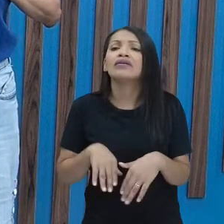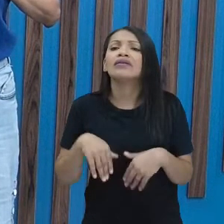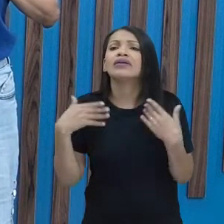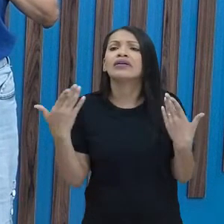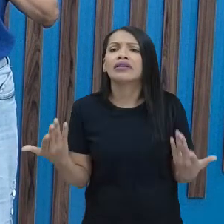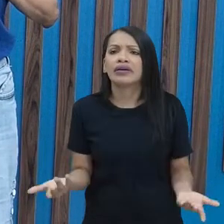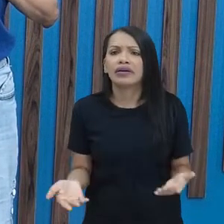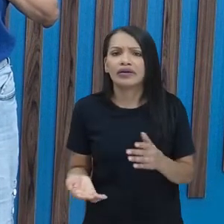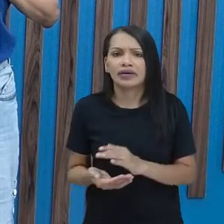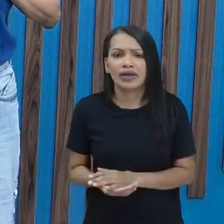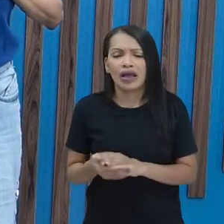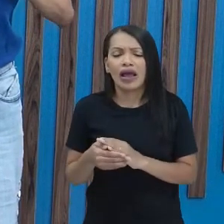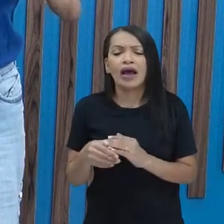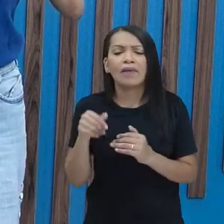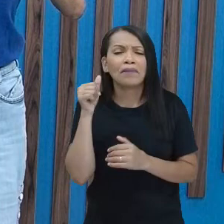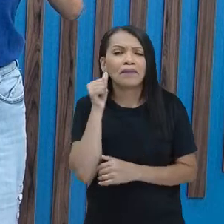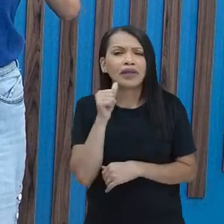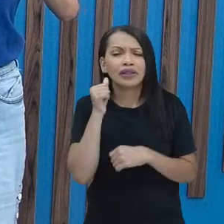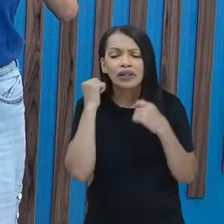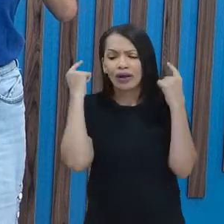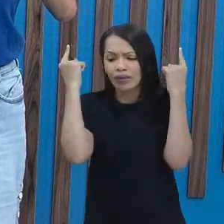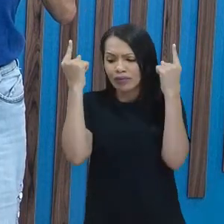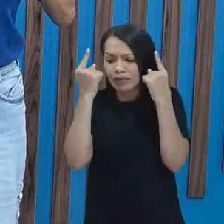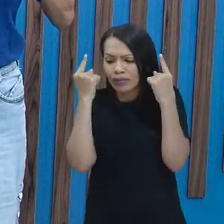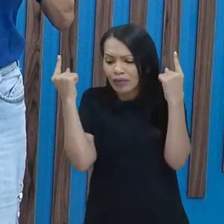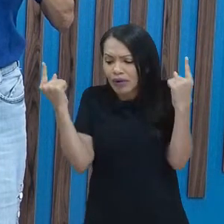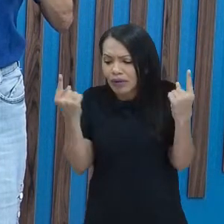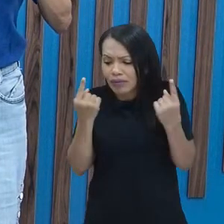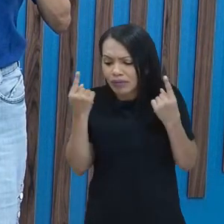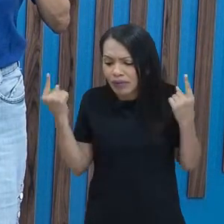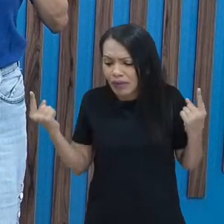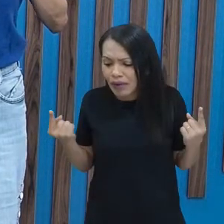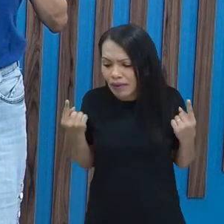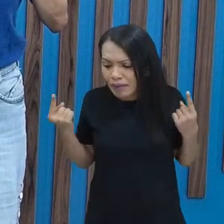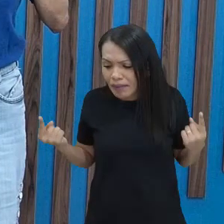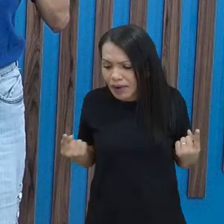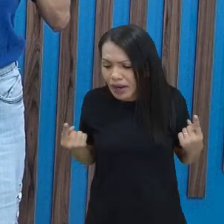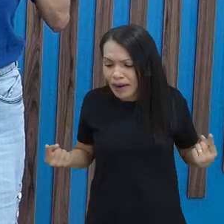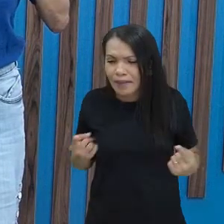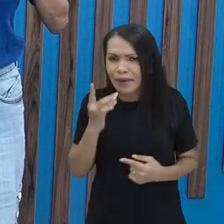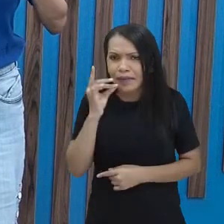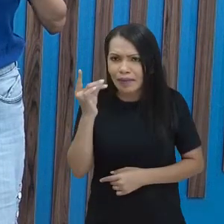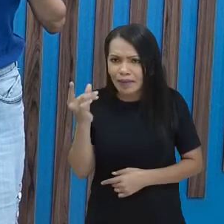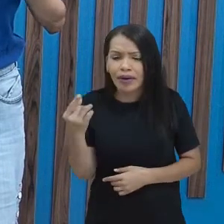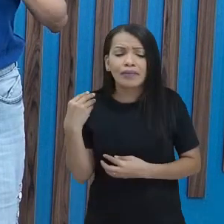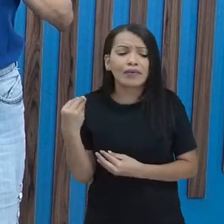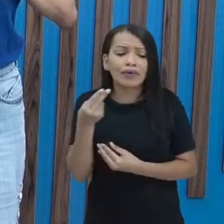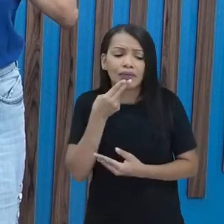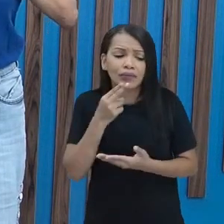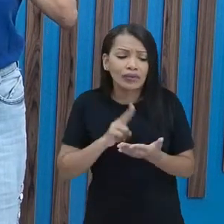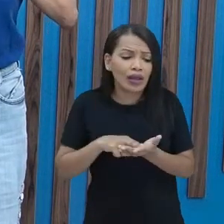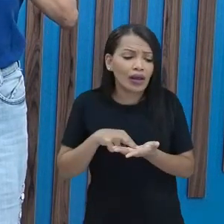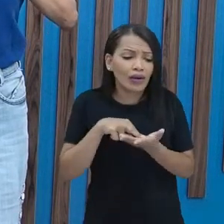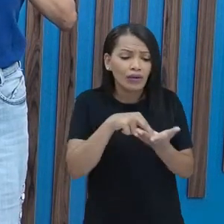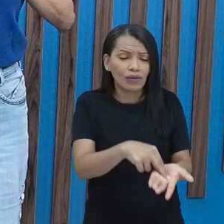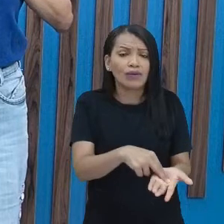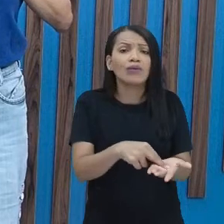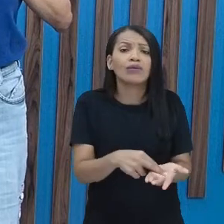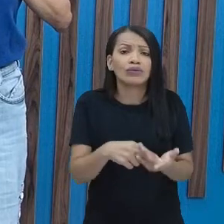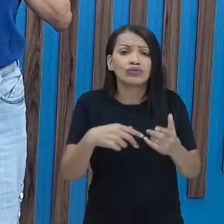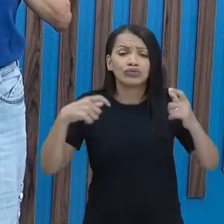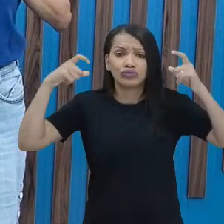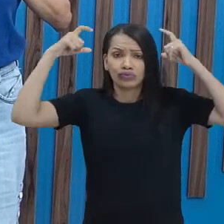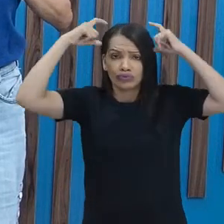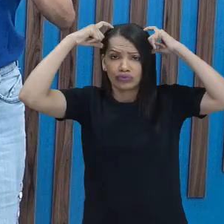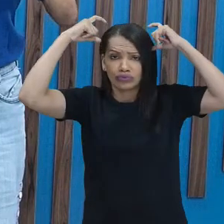Caixinhos Dourados, tá? Tem uma cartinha dela para os ursinhos. E a gente vai fazer a